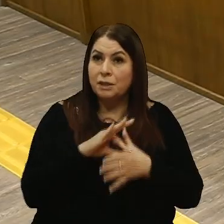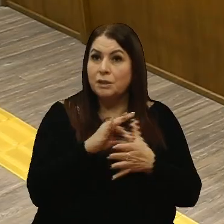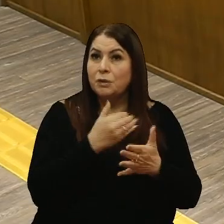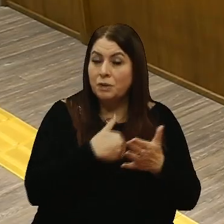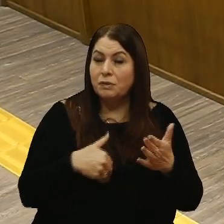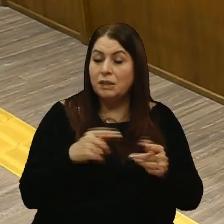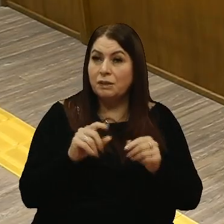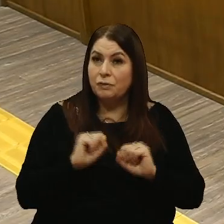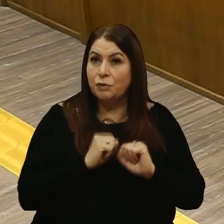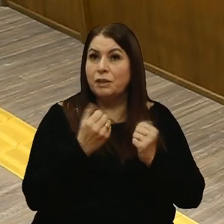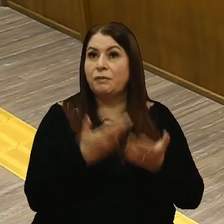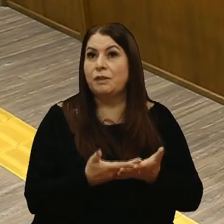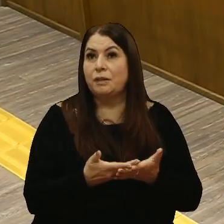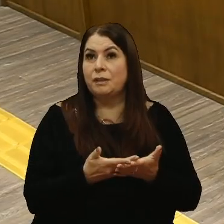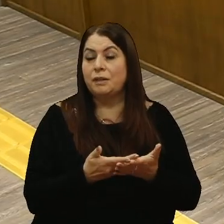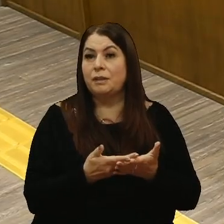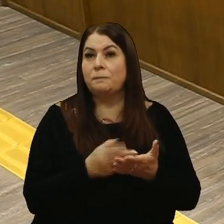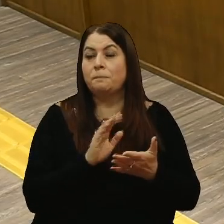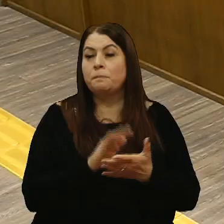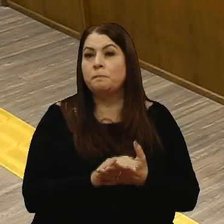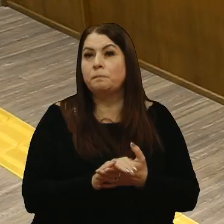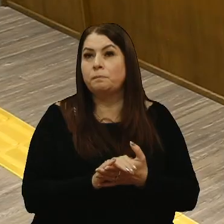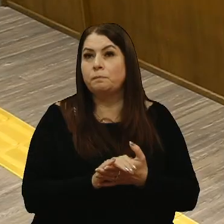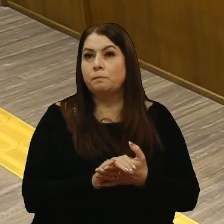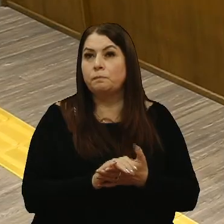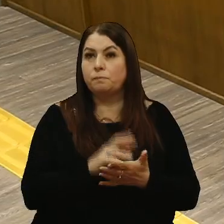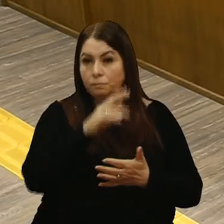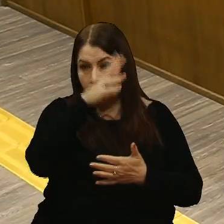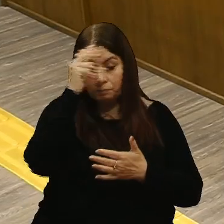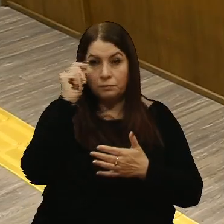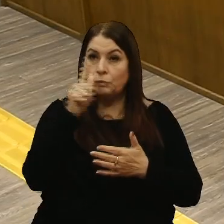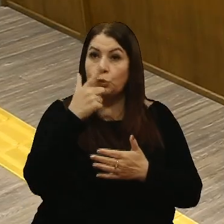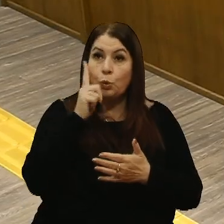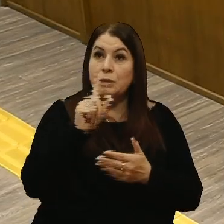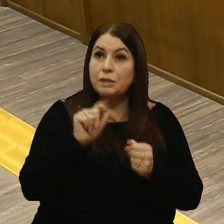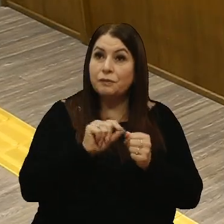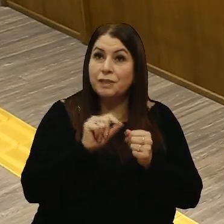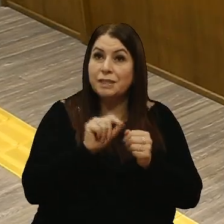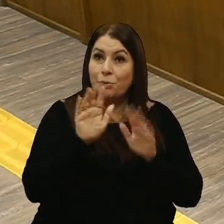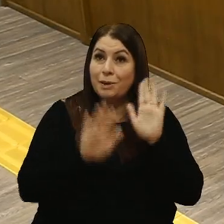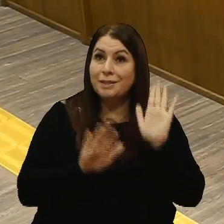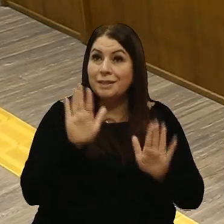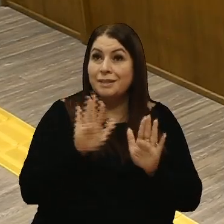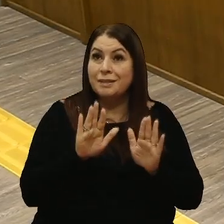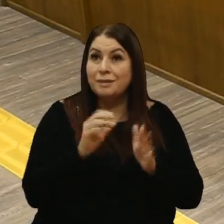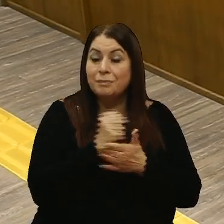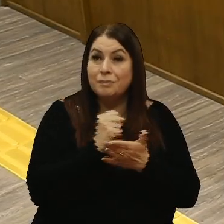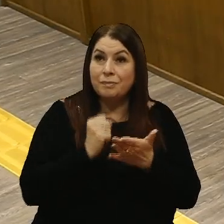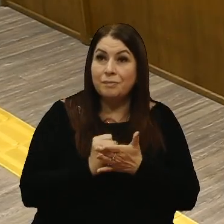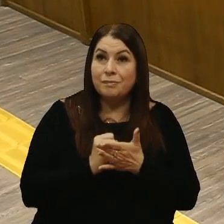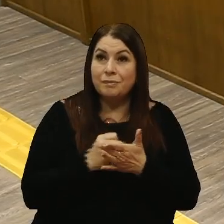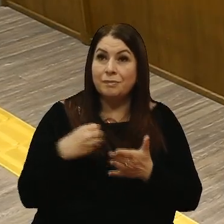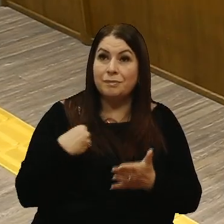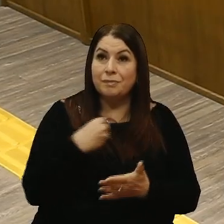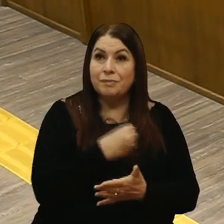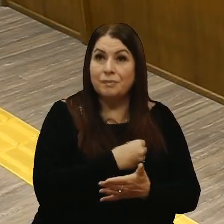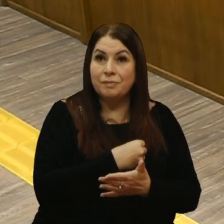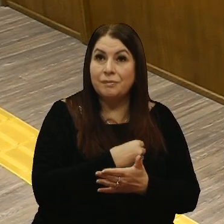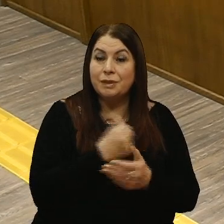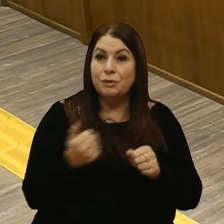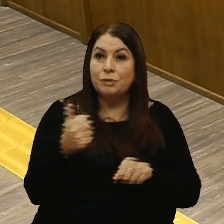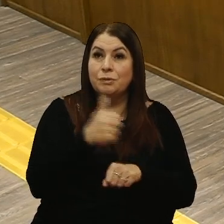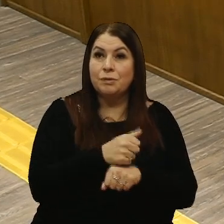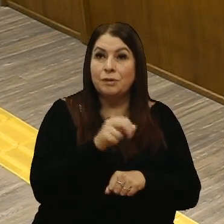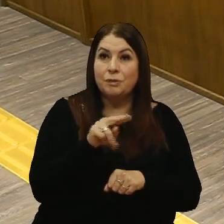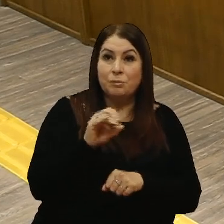aqui vindo defender o fato da prefeitura não ter conseguido fazer uma licitação para a contratação dos médicos que substituem nas